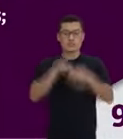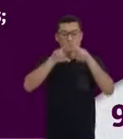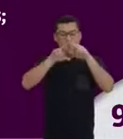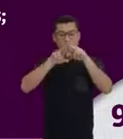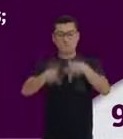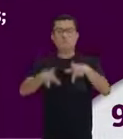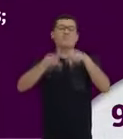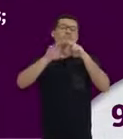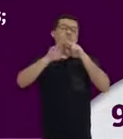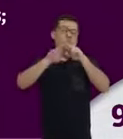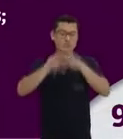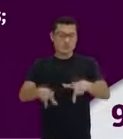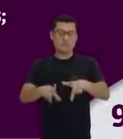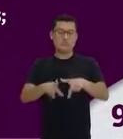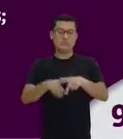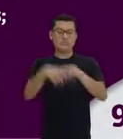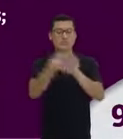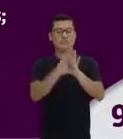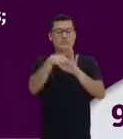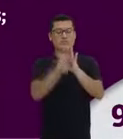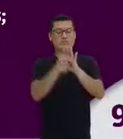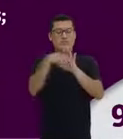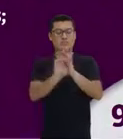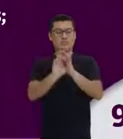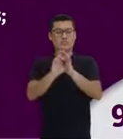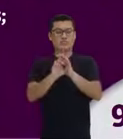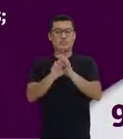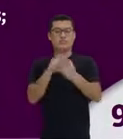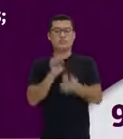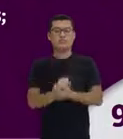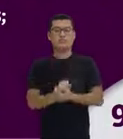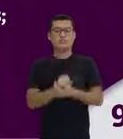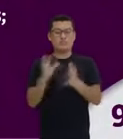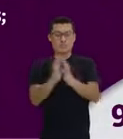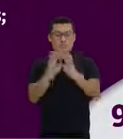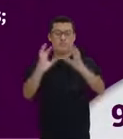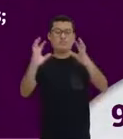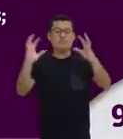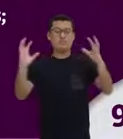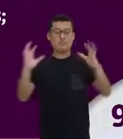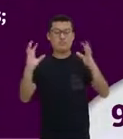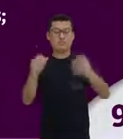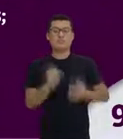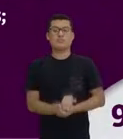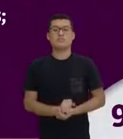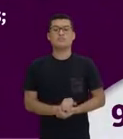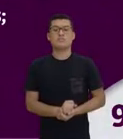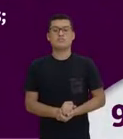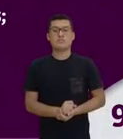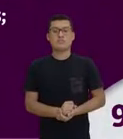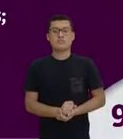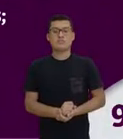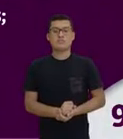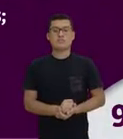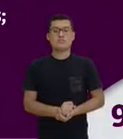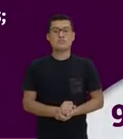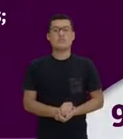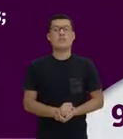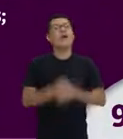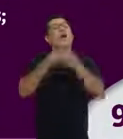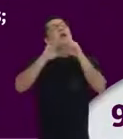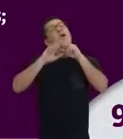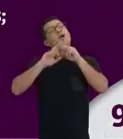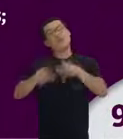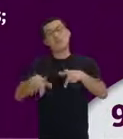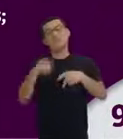diferente ele é um conceito e logo E ai eu